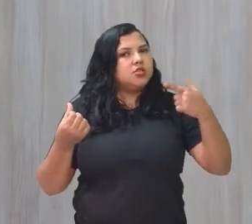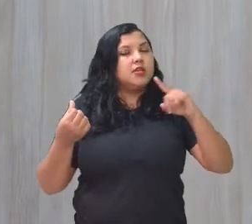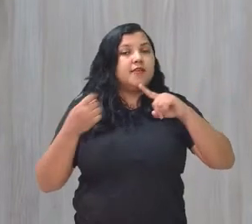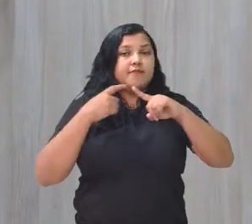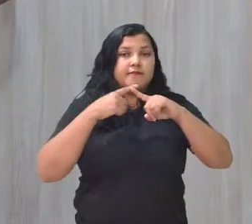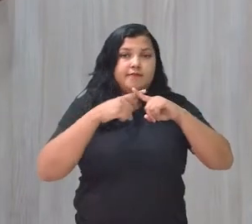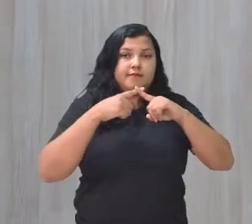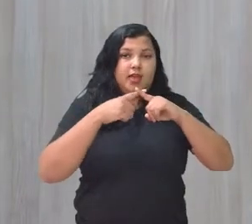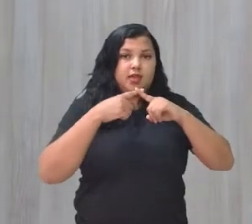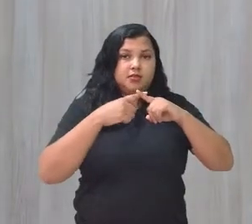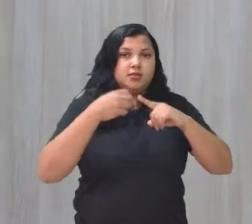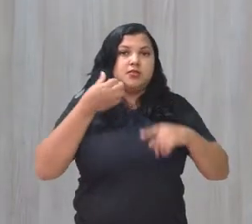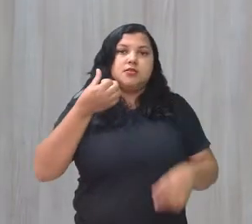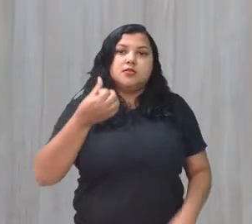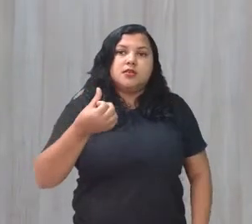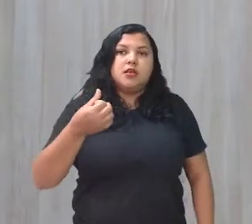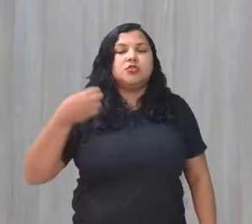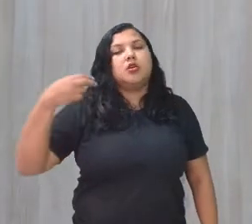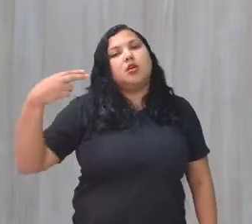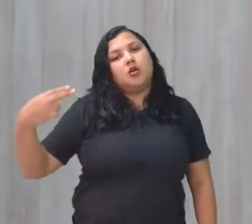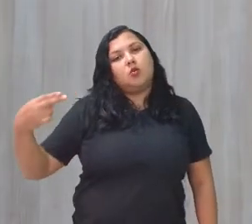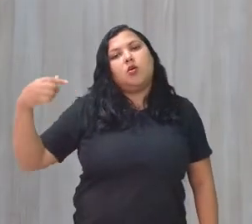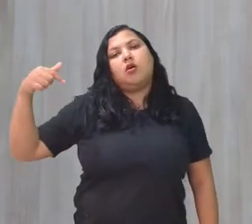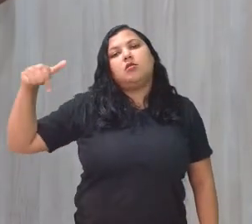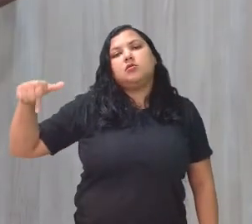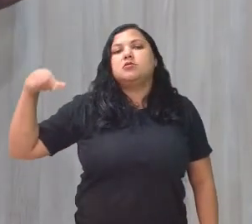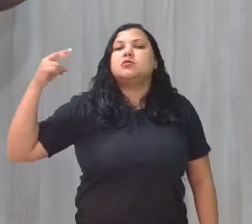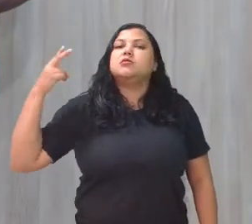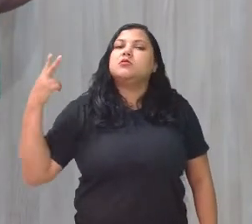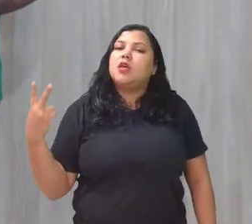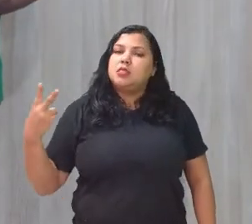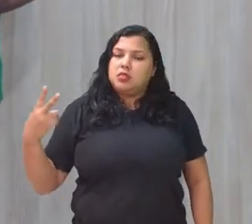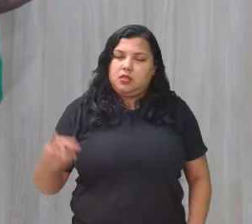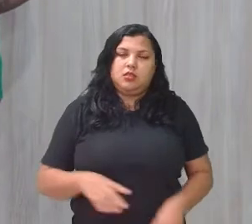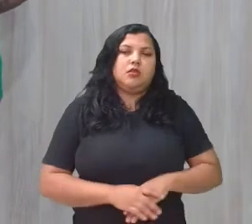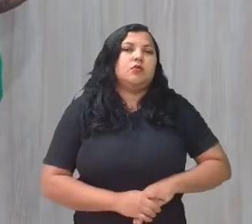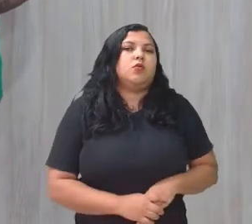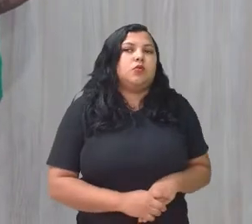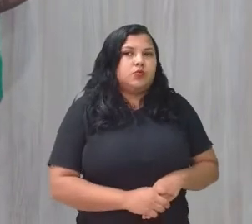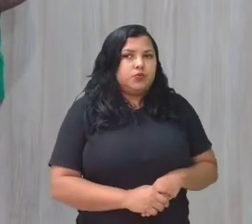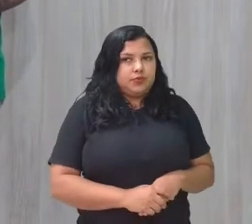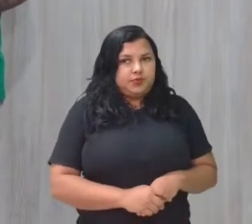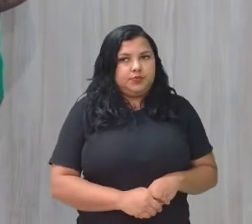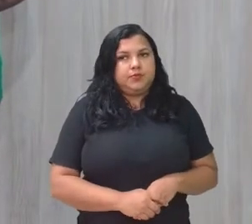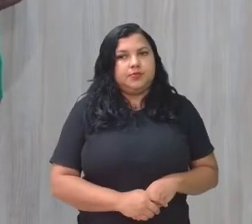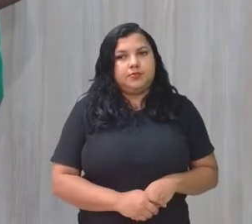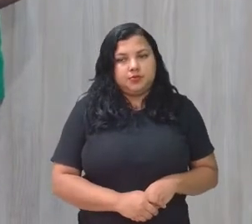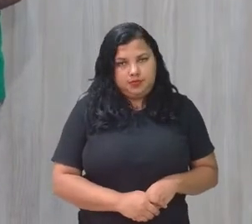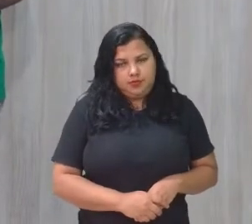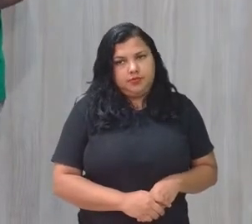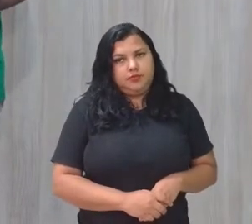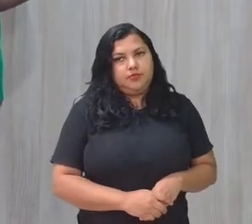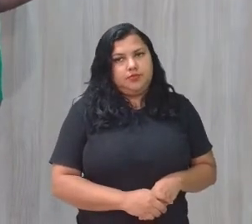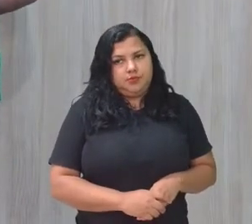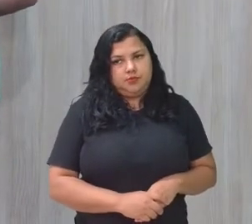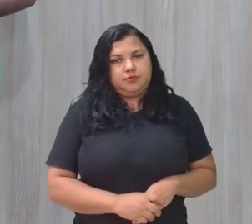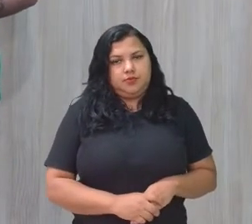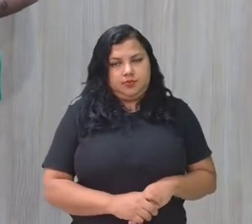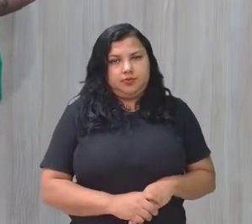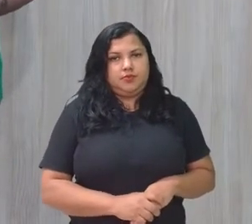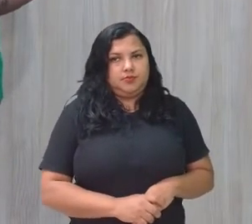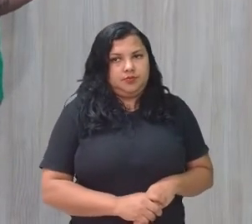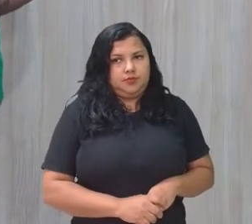12 porções, onde cada uma vale 6, ao todo eu terei 72 porções de 6, ou seja,